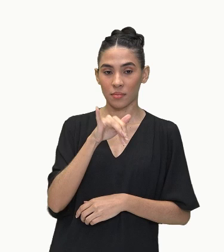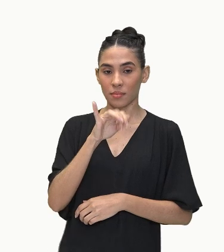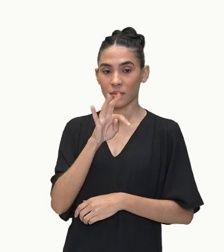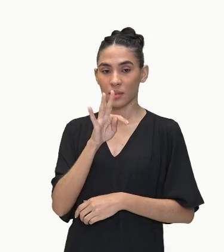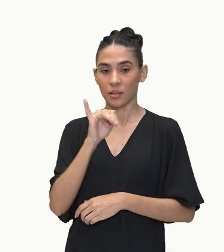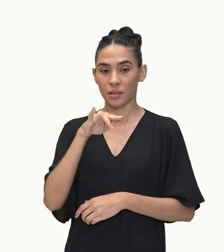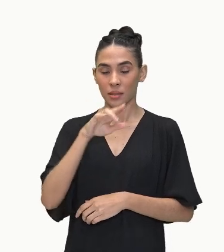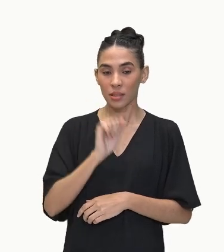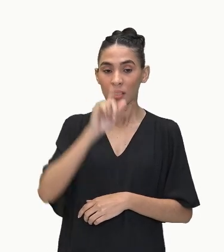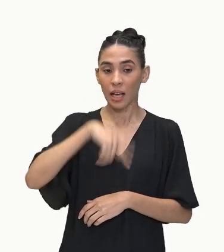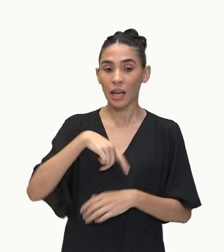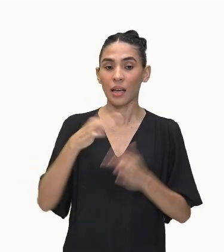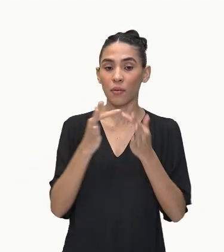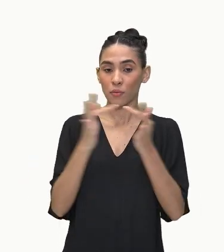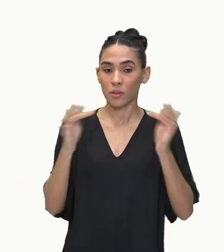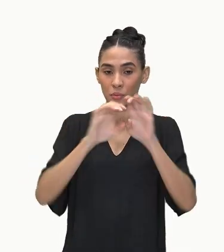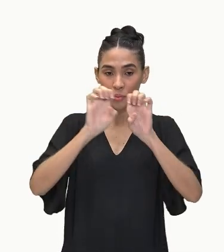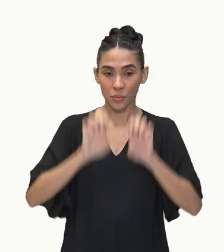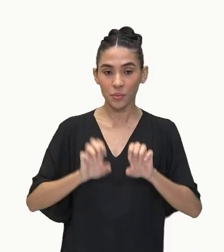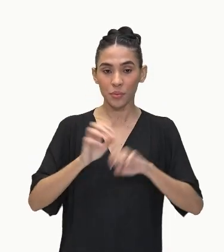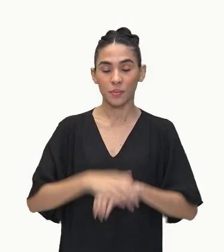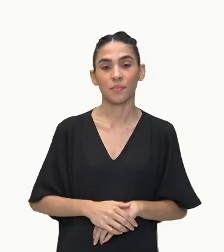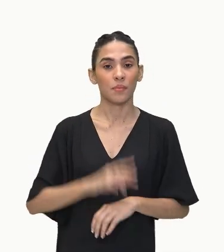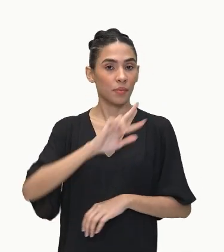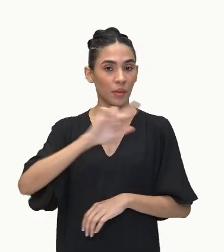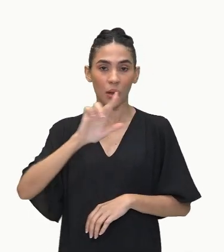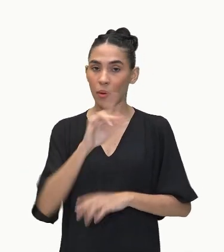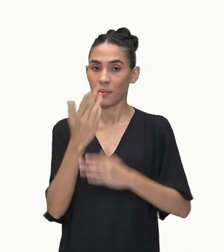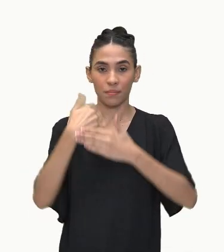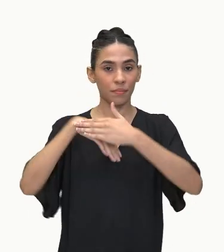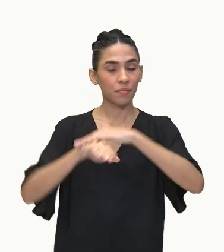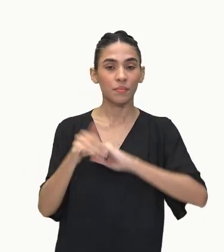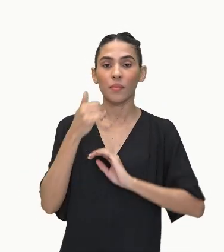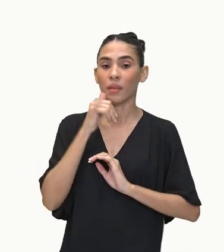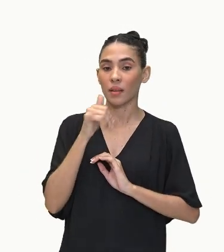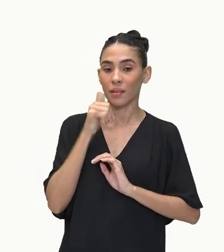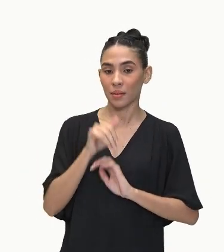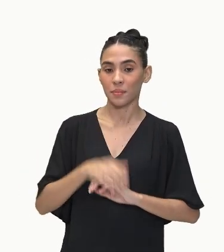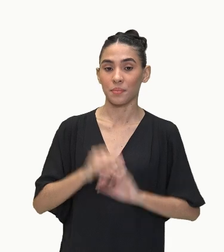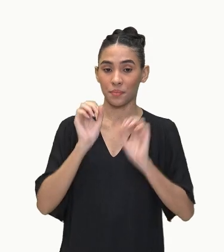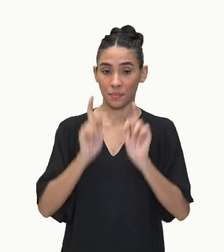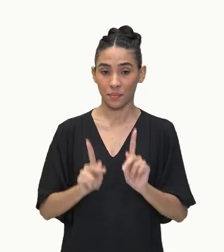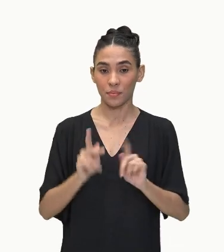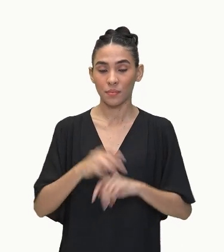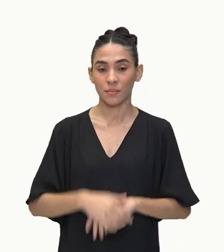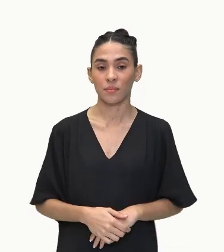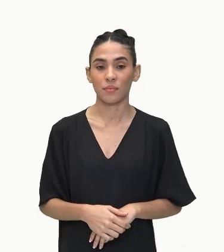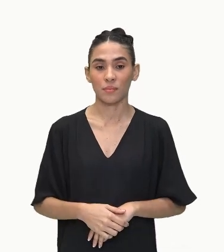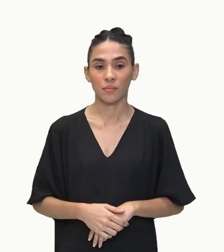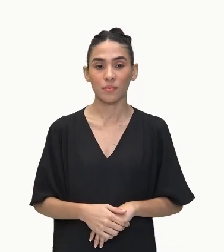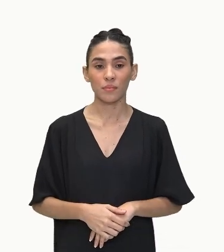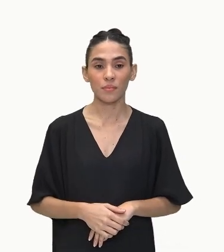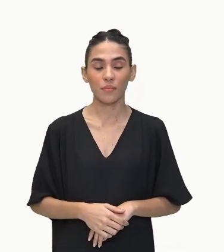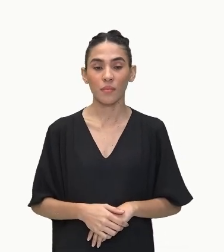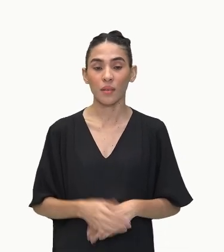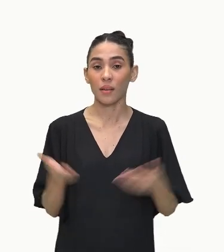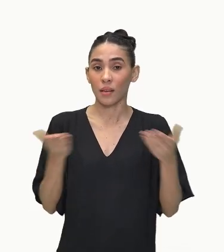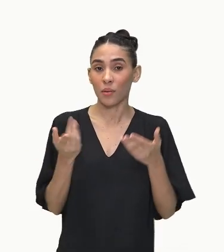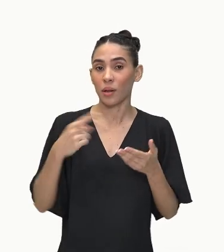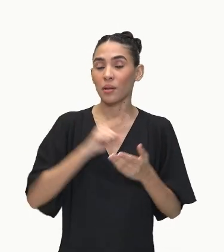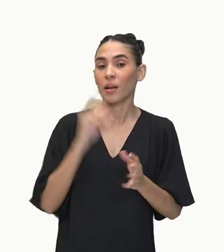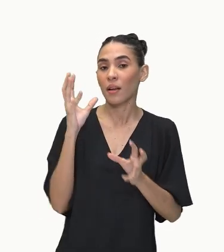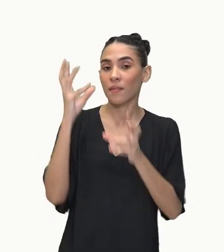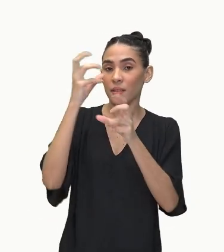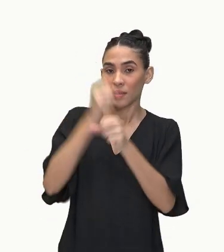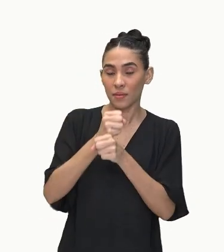polissacarídeo estrutural, não é de reserva de energia, ok? E agora